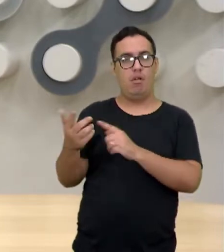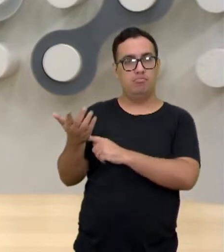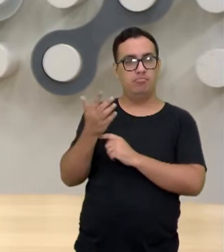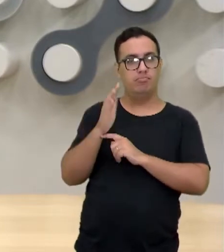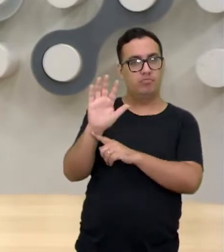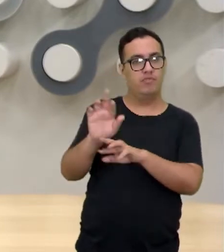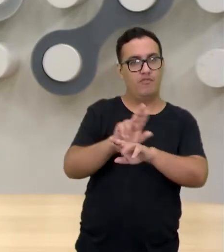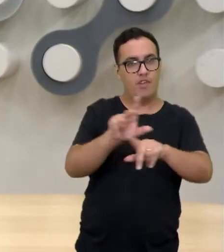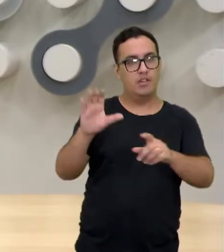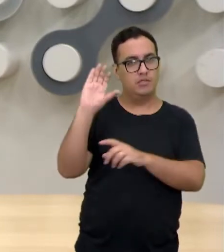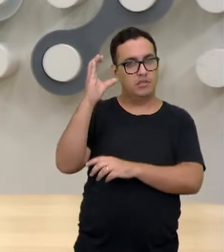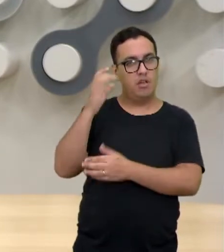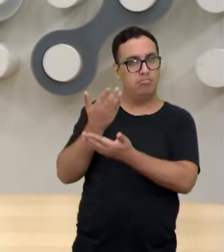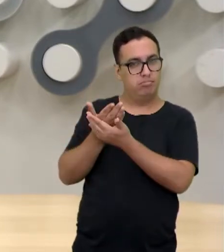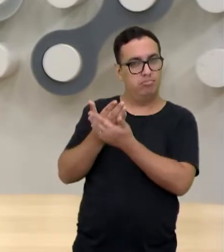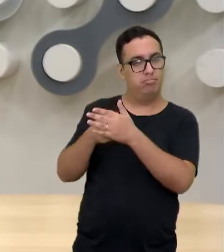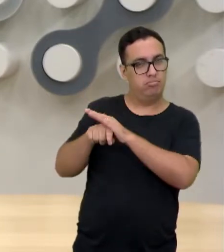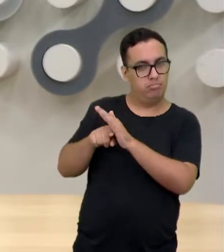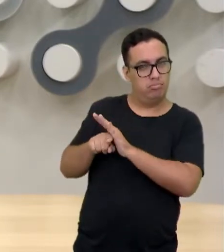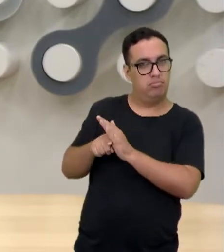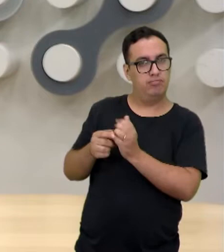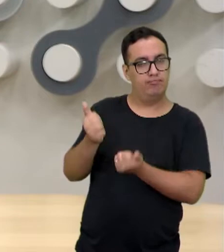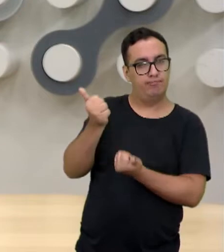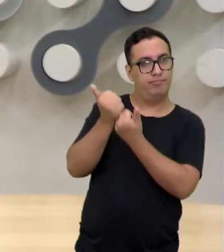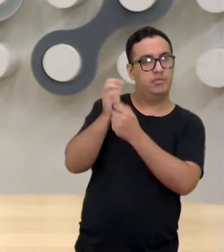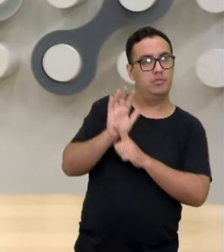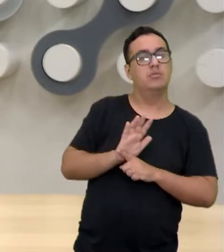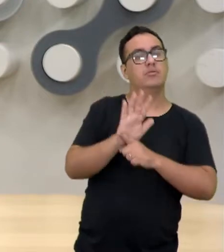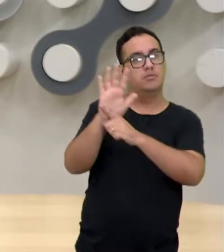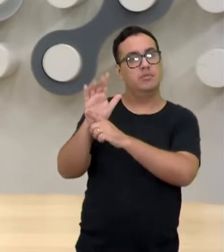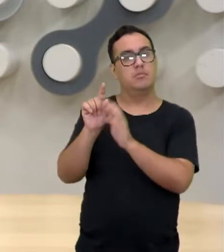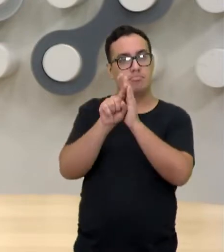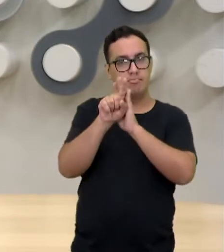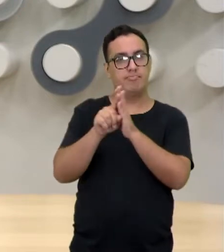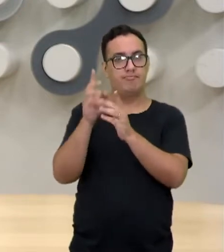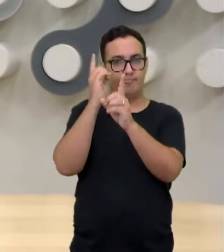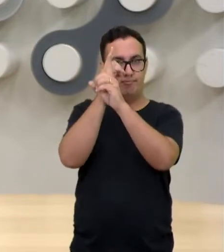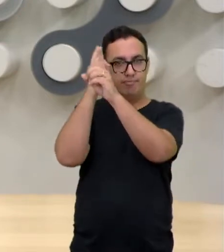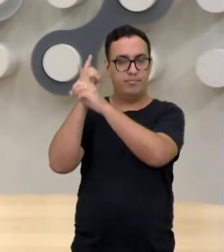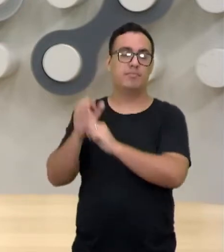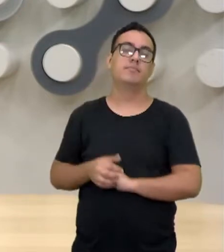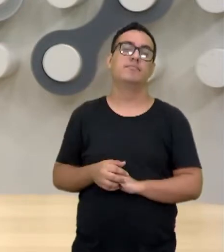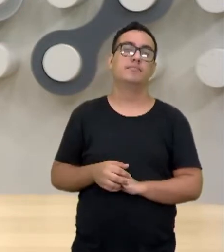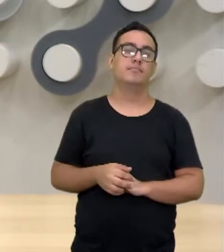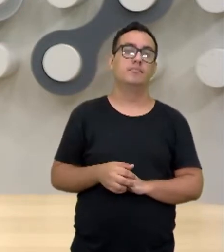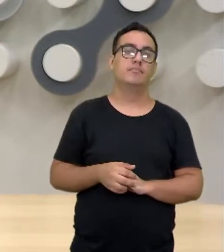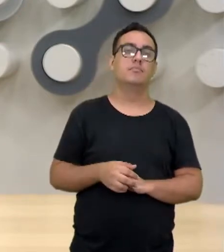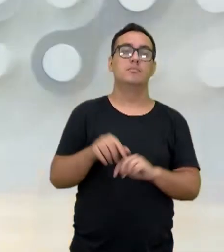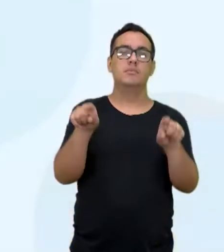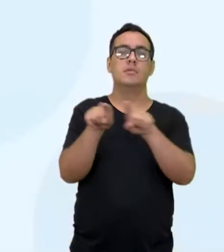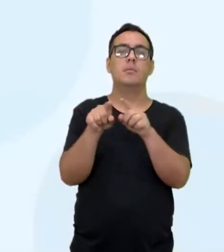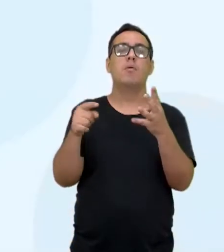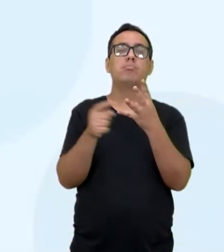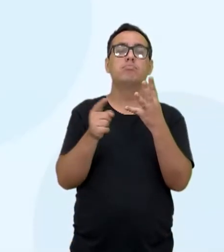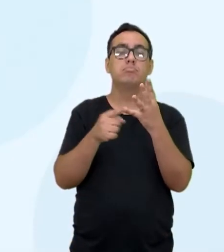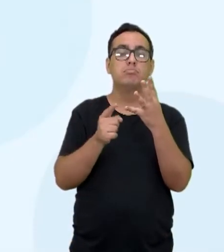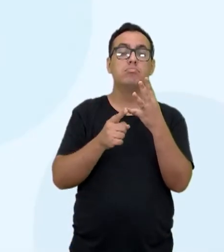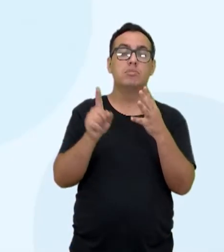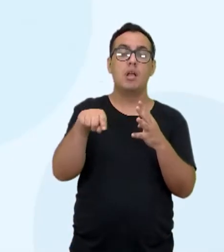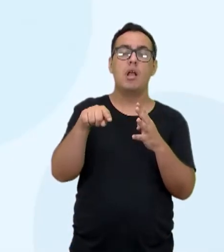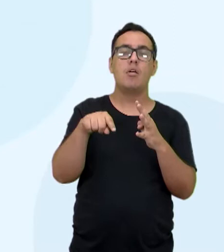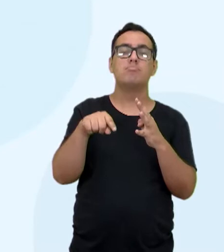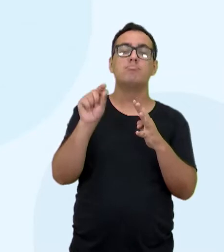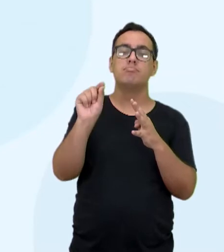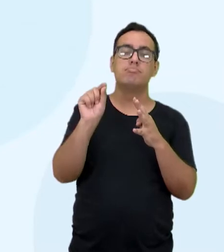procedimentos científicos no suporte aí dessas predições. E a questão número 4, que era a pergunta